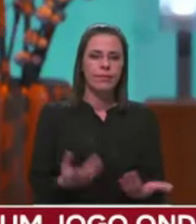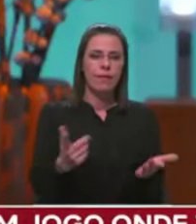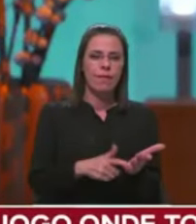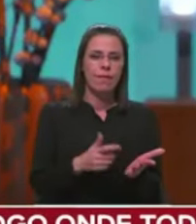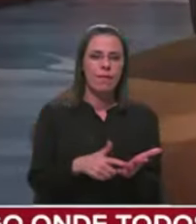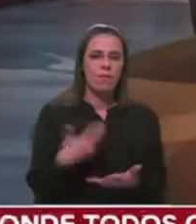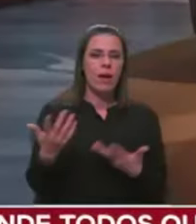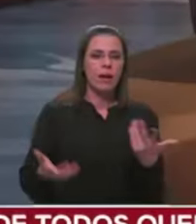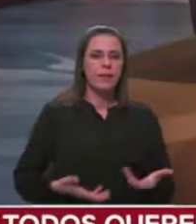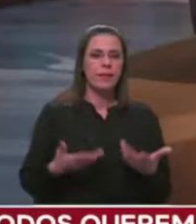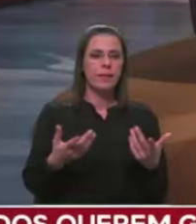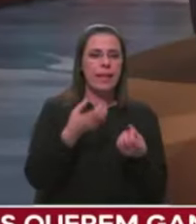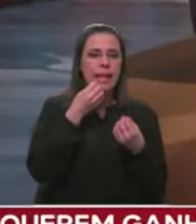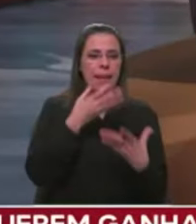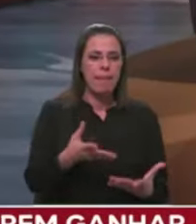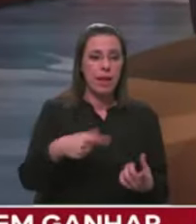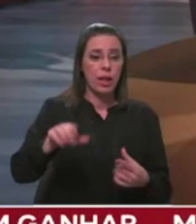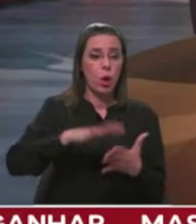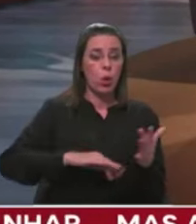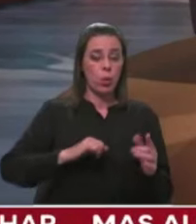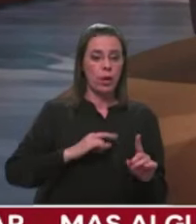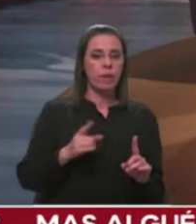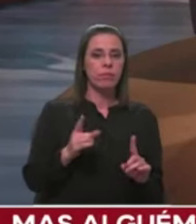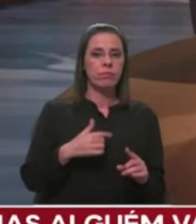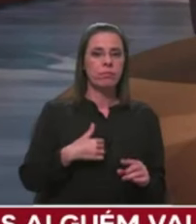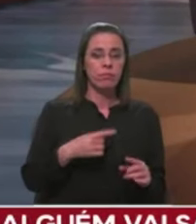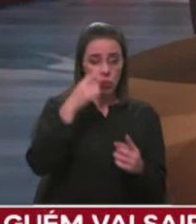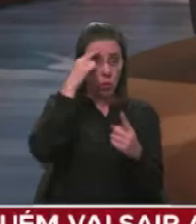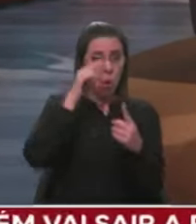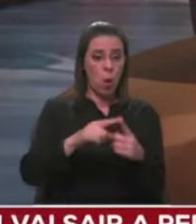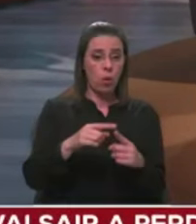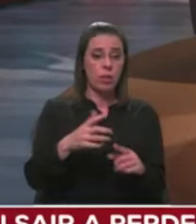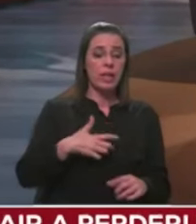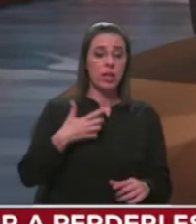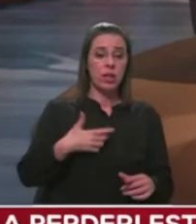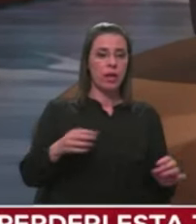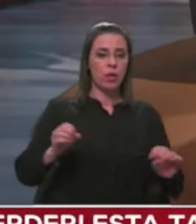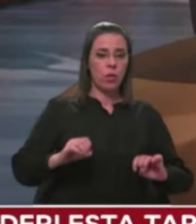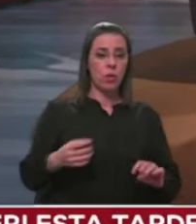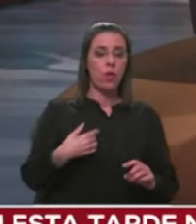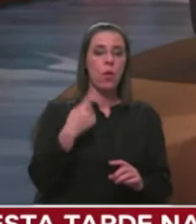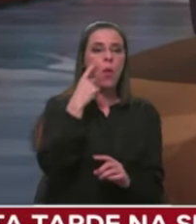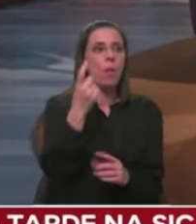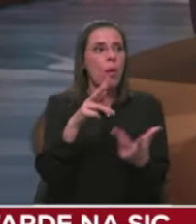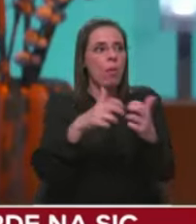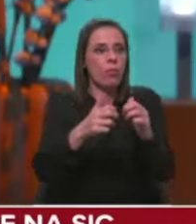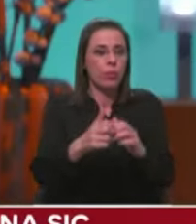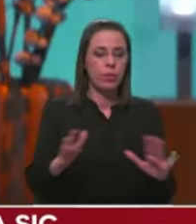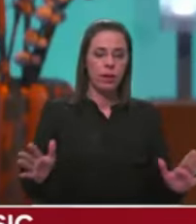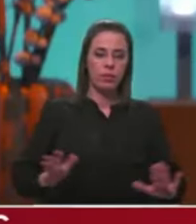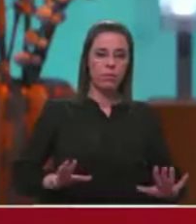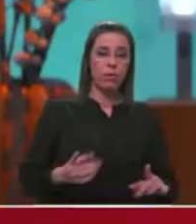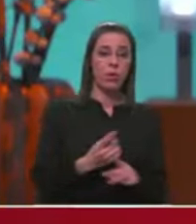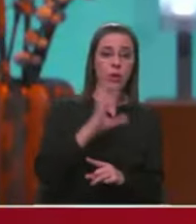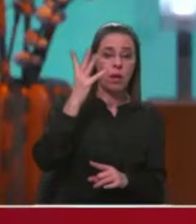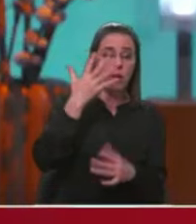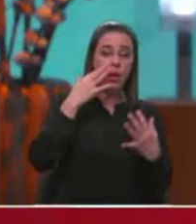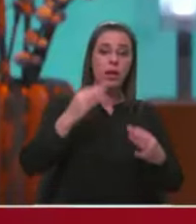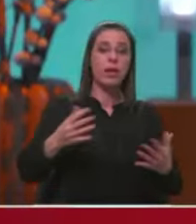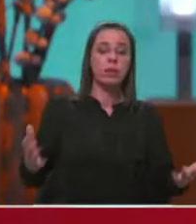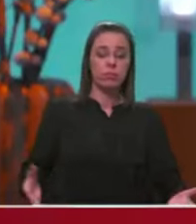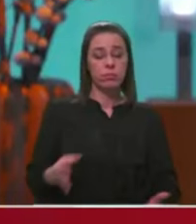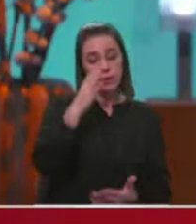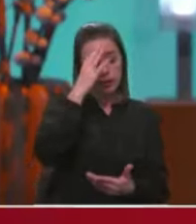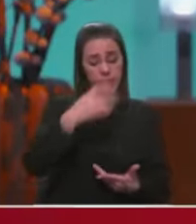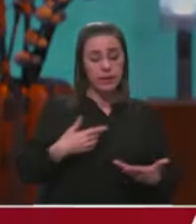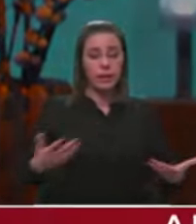falta de empatia da parte dos meus colegas, e eu não entrei com esse intuito de sair de lá chateado com ninguém ou de ir à procura de problemas com... as coisas acontecem naturalmente,